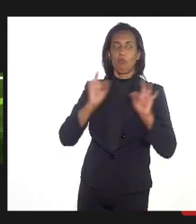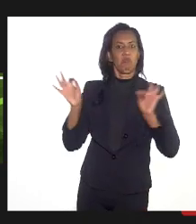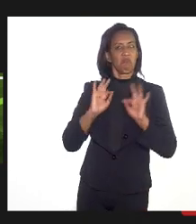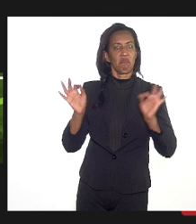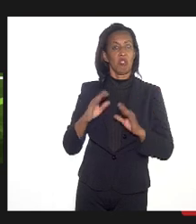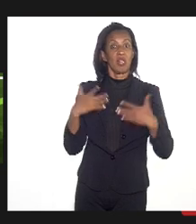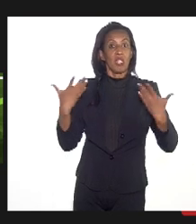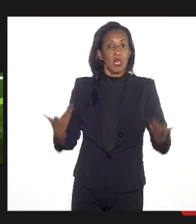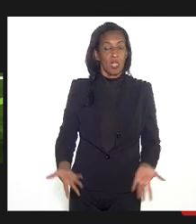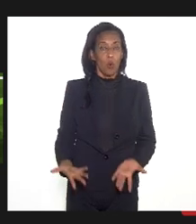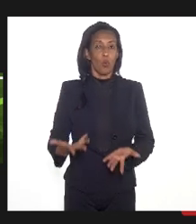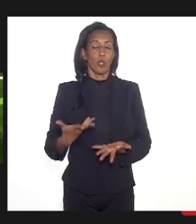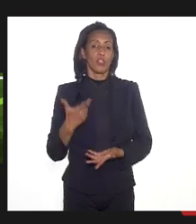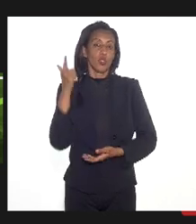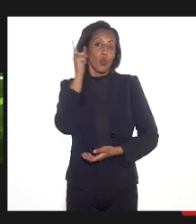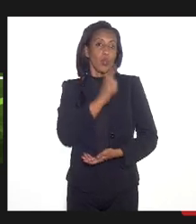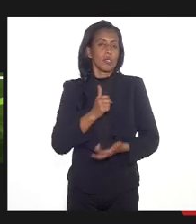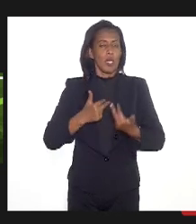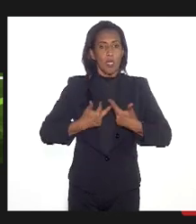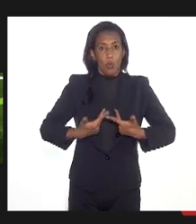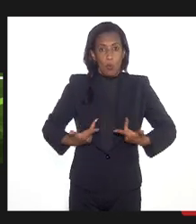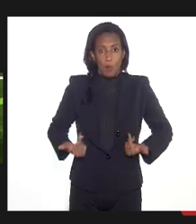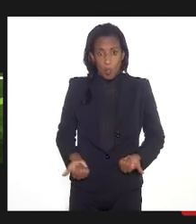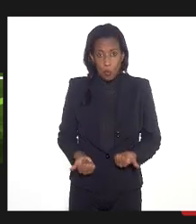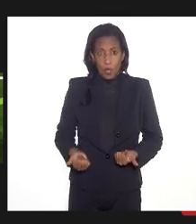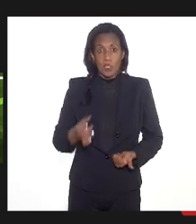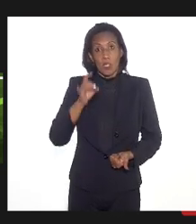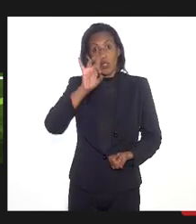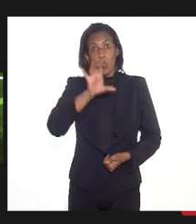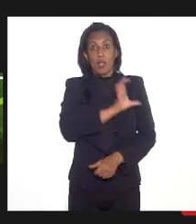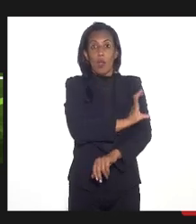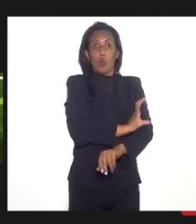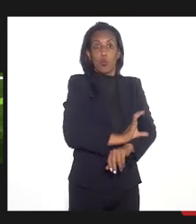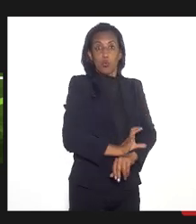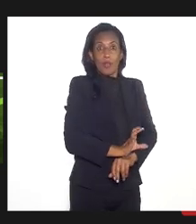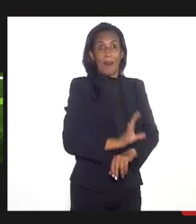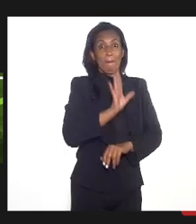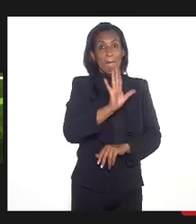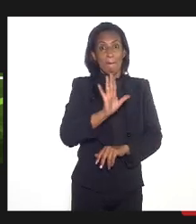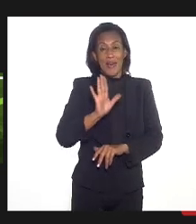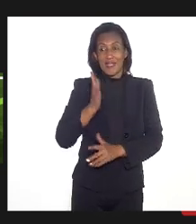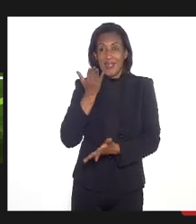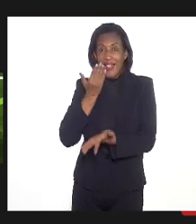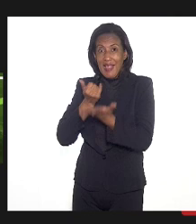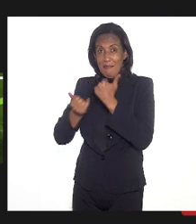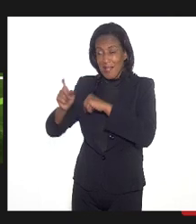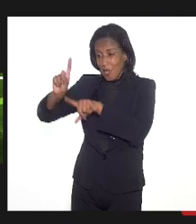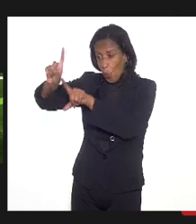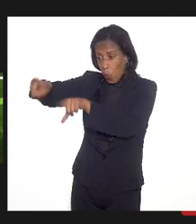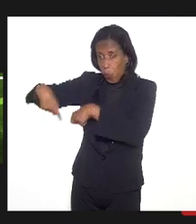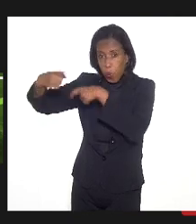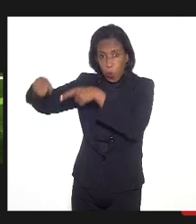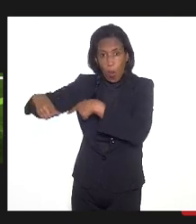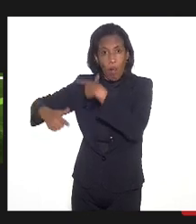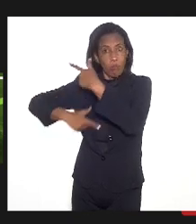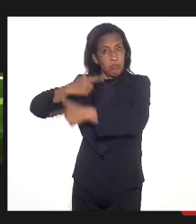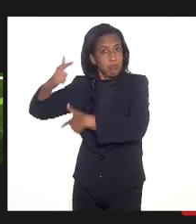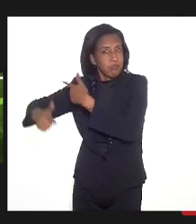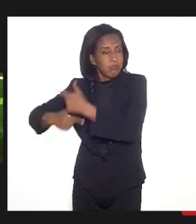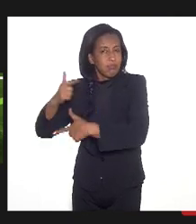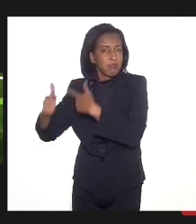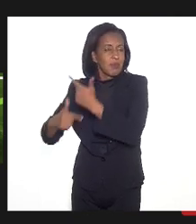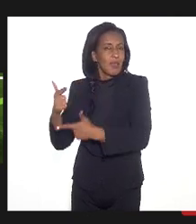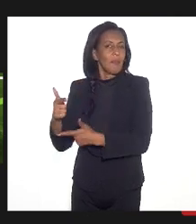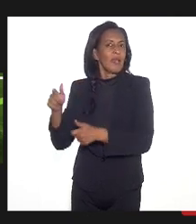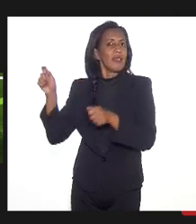quando recebe alguma coisa, é na parte da cultura, mas a agricultura é que mantém o homem no campo, e a agricultura